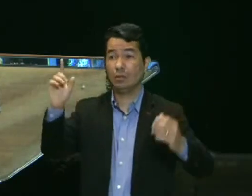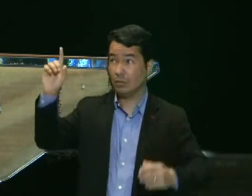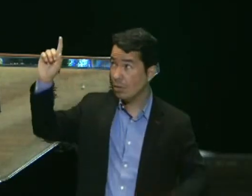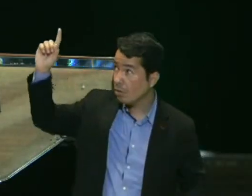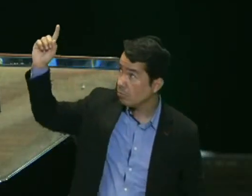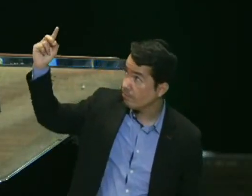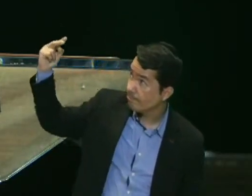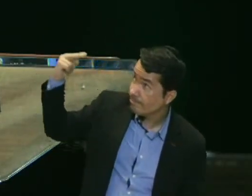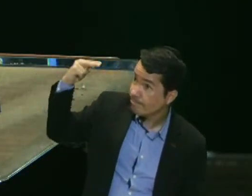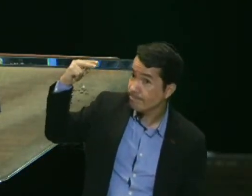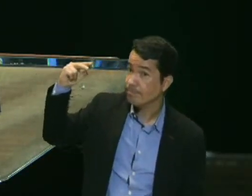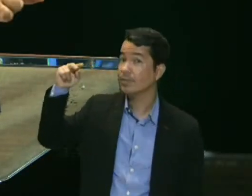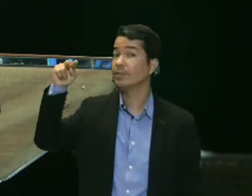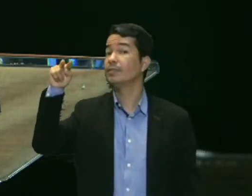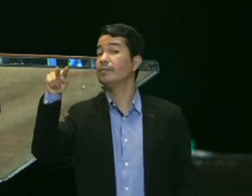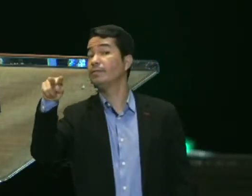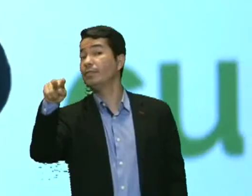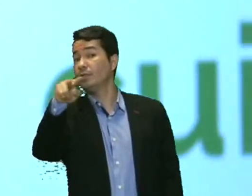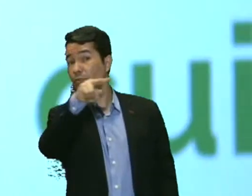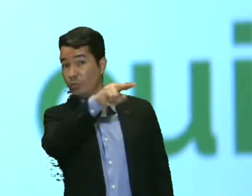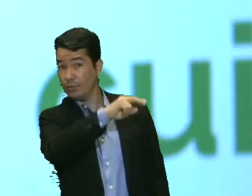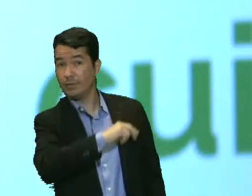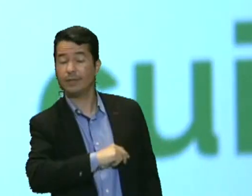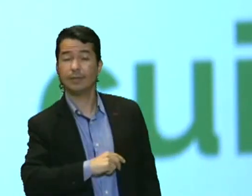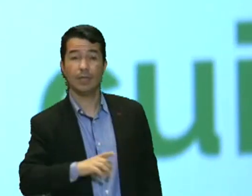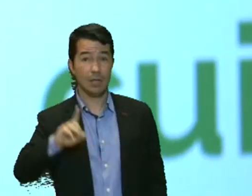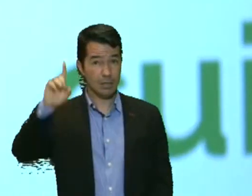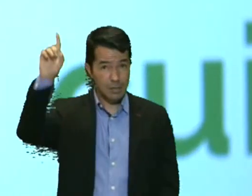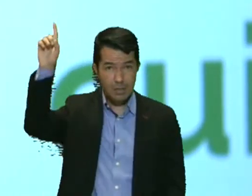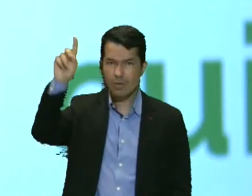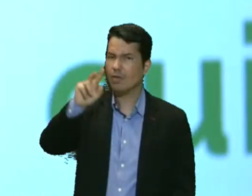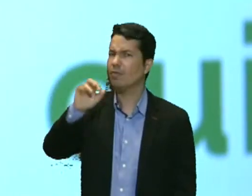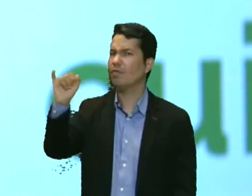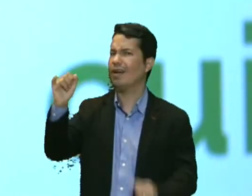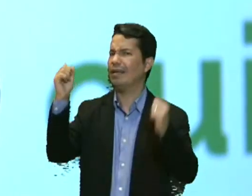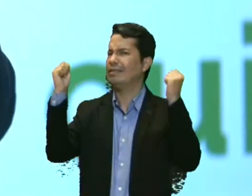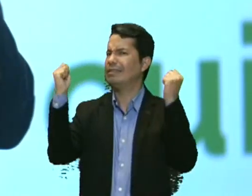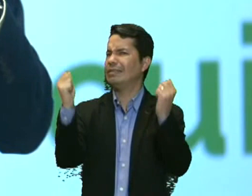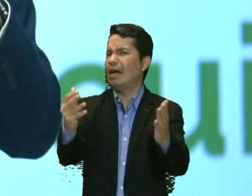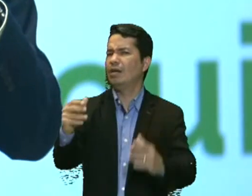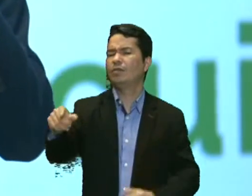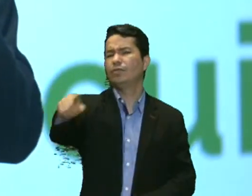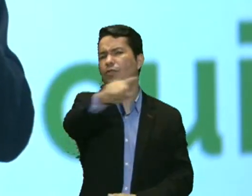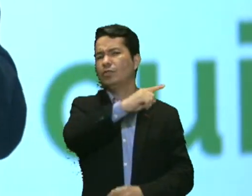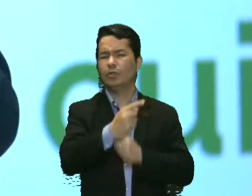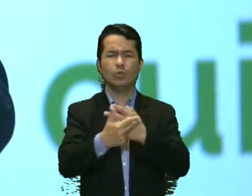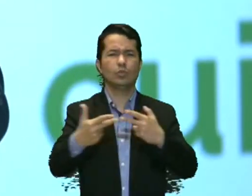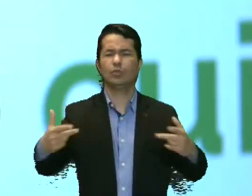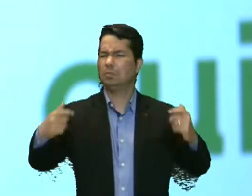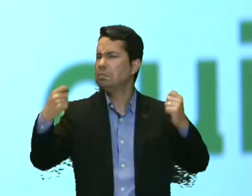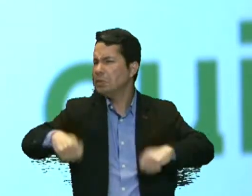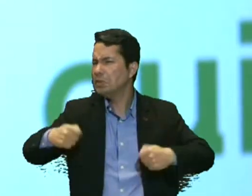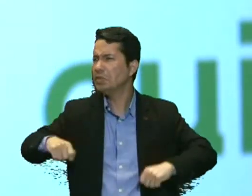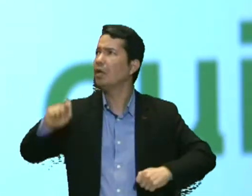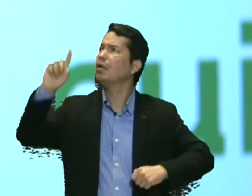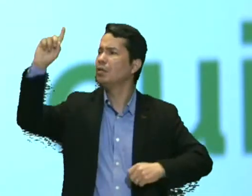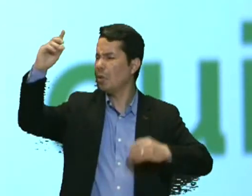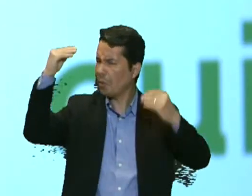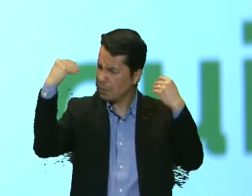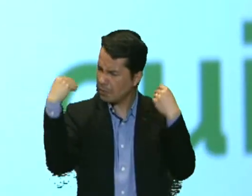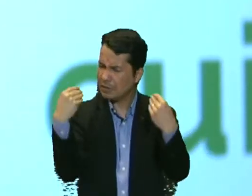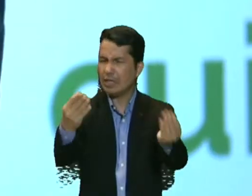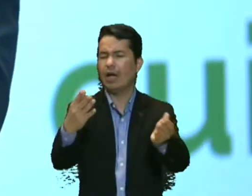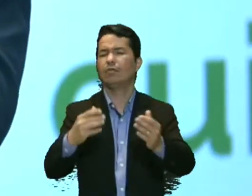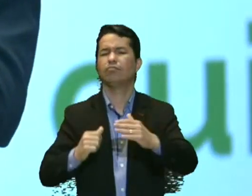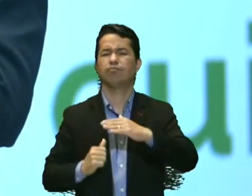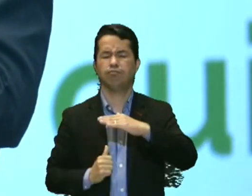isso na sua vida e vai te suprir com todas as suas necessidades. Era isso que Paulo estava falando